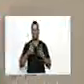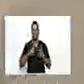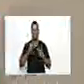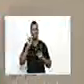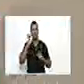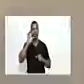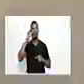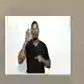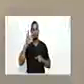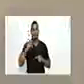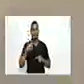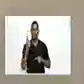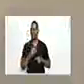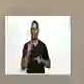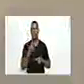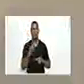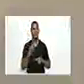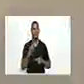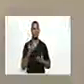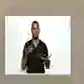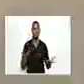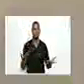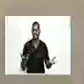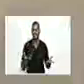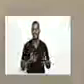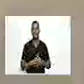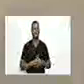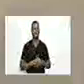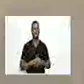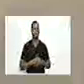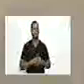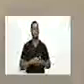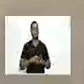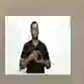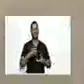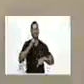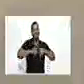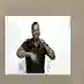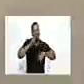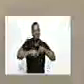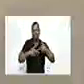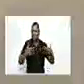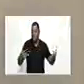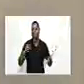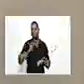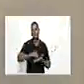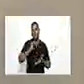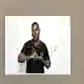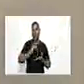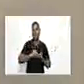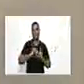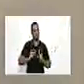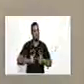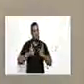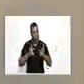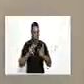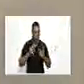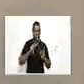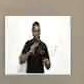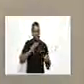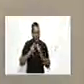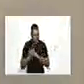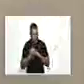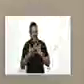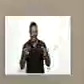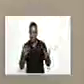arrecada nós não temos muito recurso para trabalhar então a gente sempre tá tendo que ajeitar de